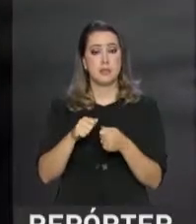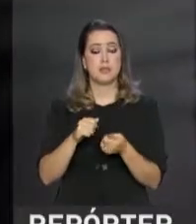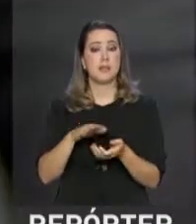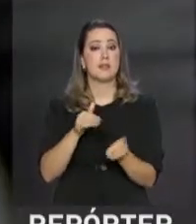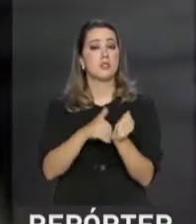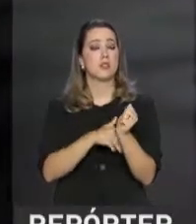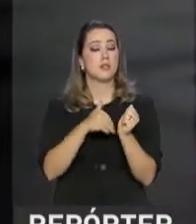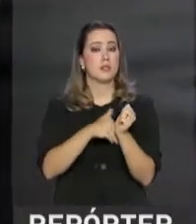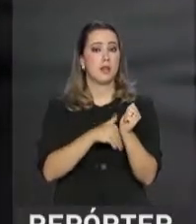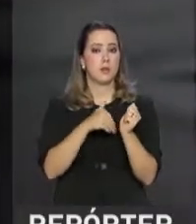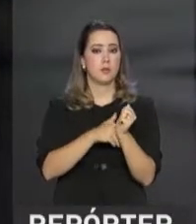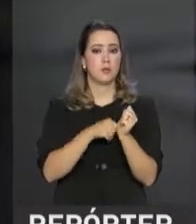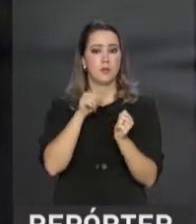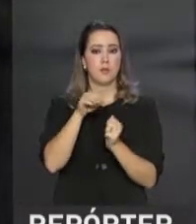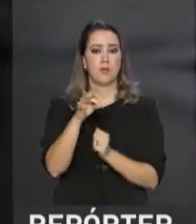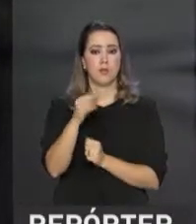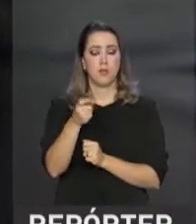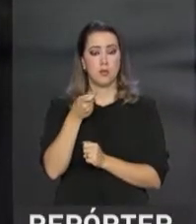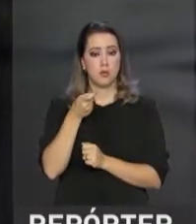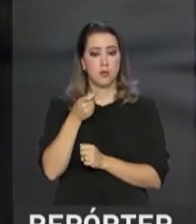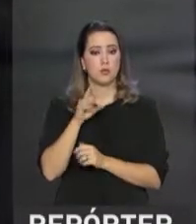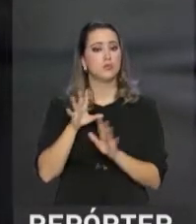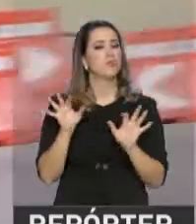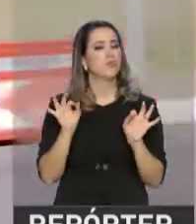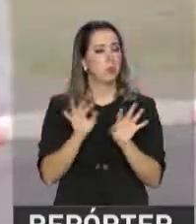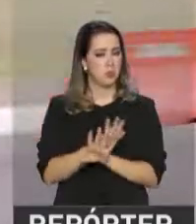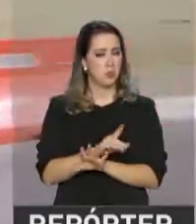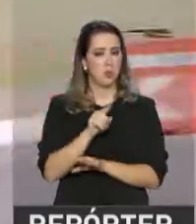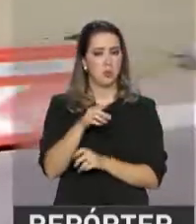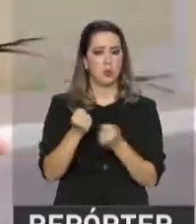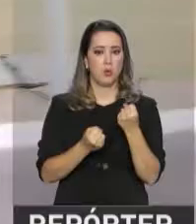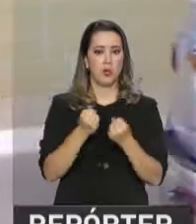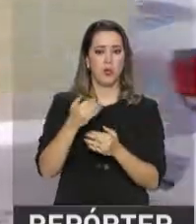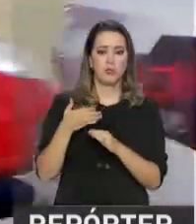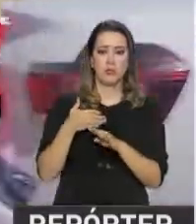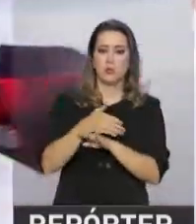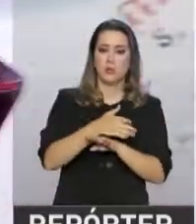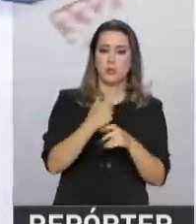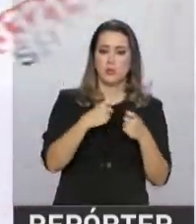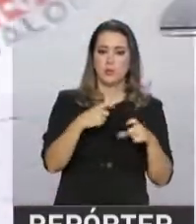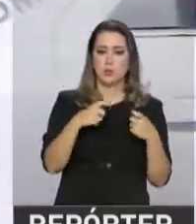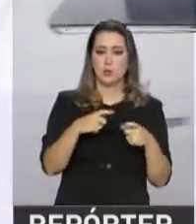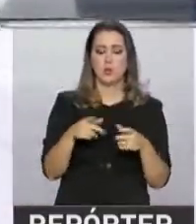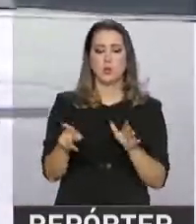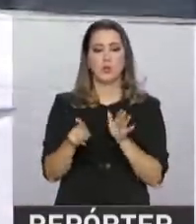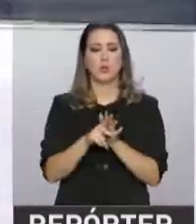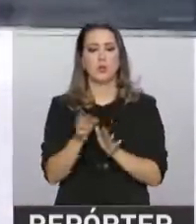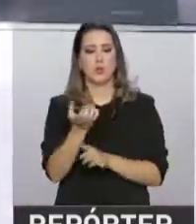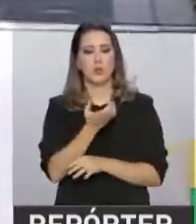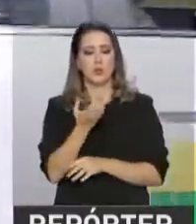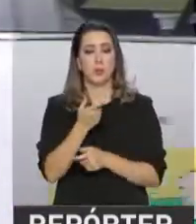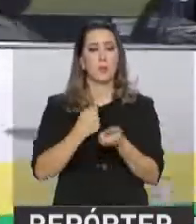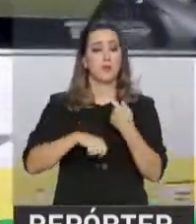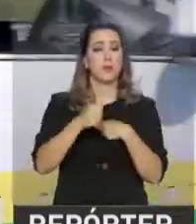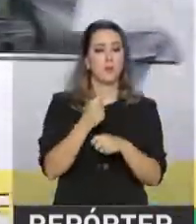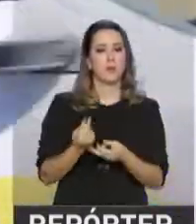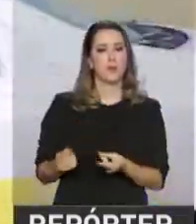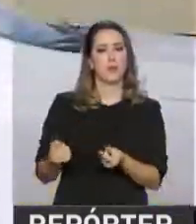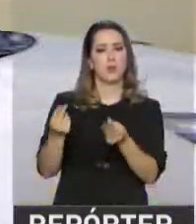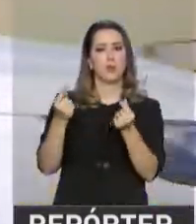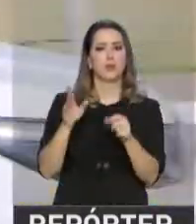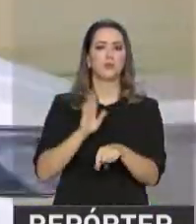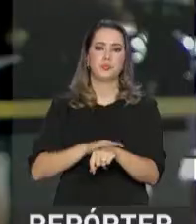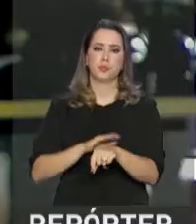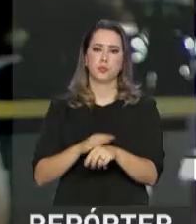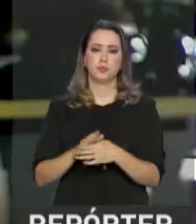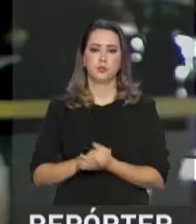de identificação no aplicativo do taxista pronto o carro leva o funcionário até o local desejado uma economia de dinheiro e